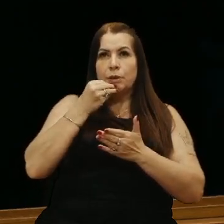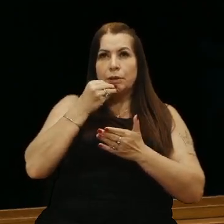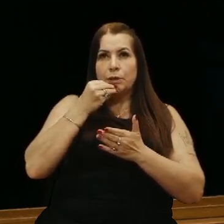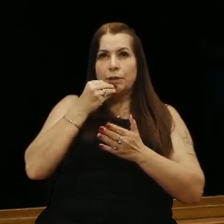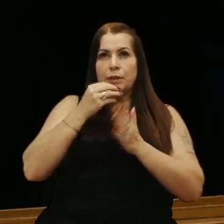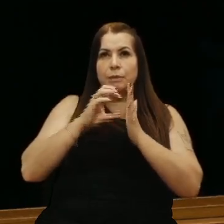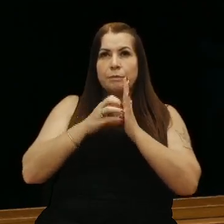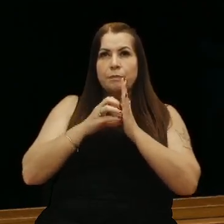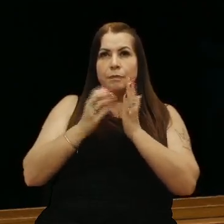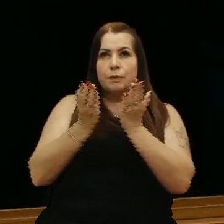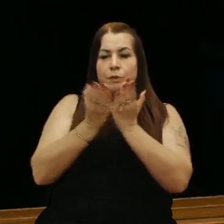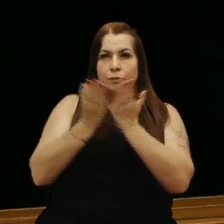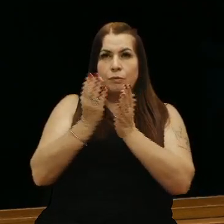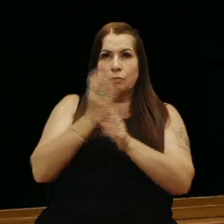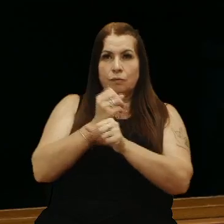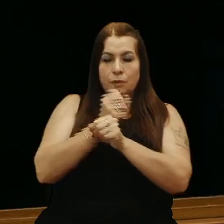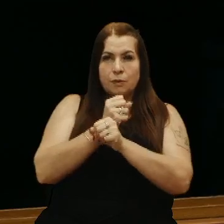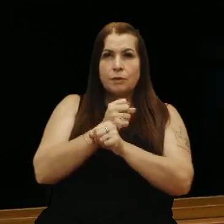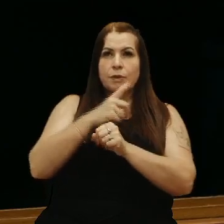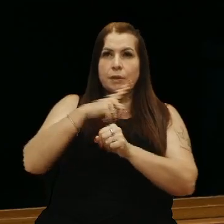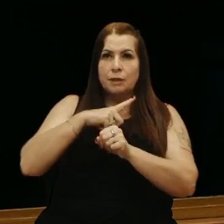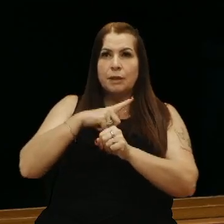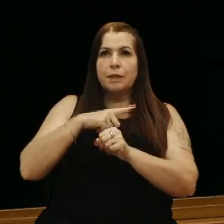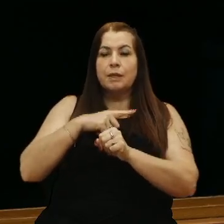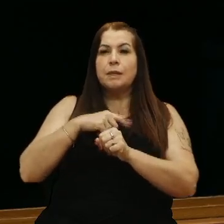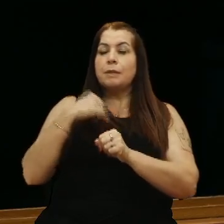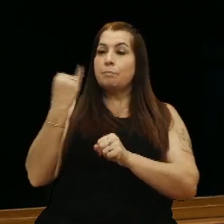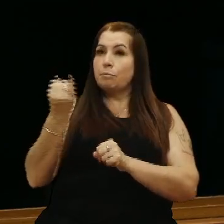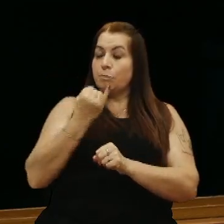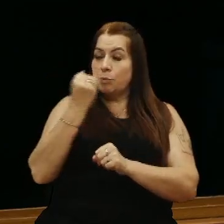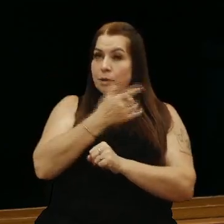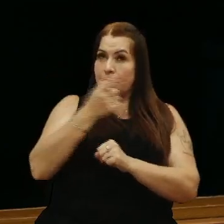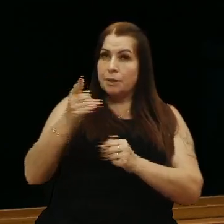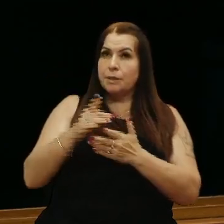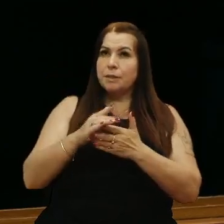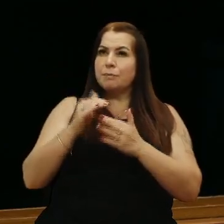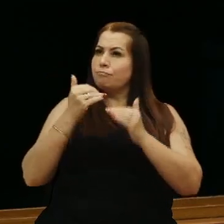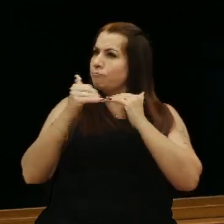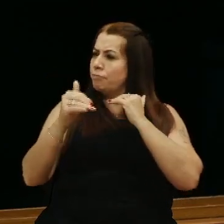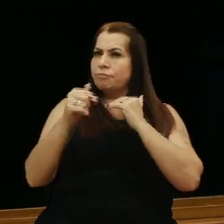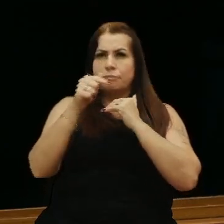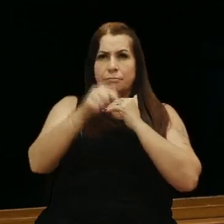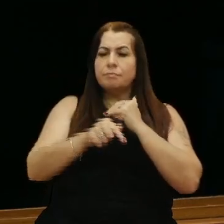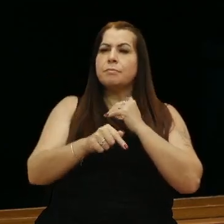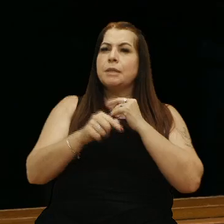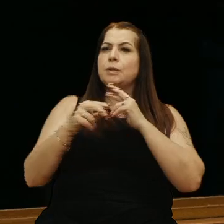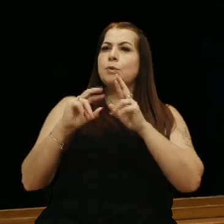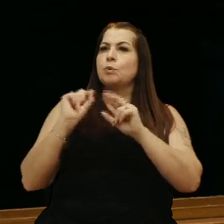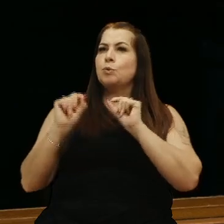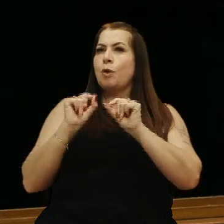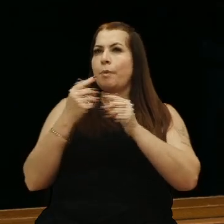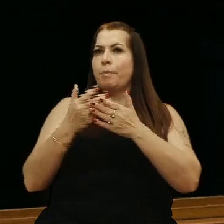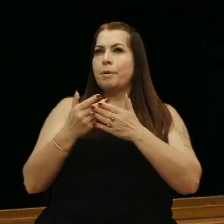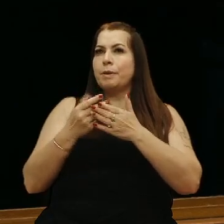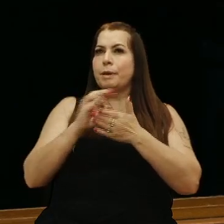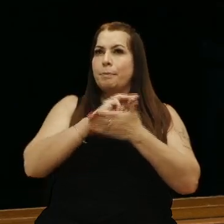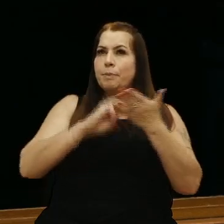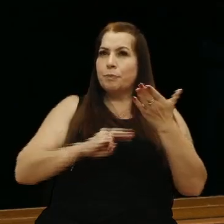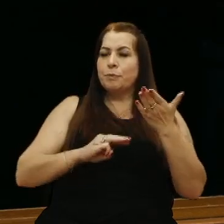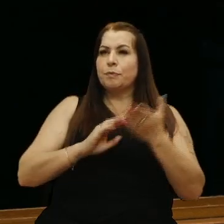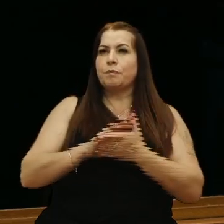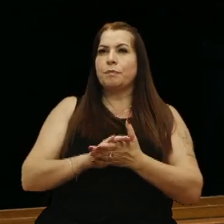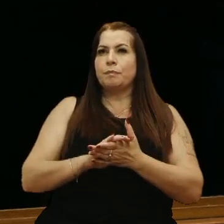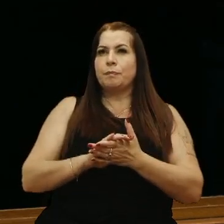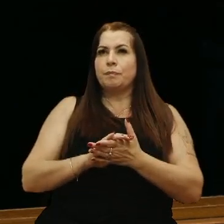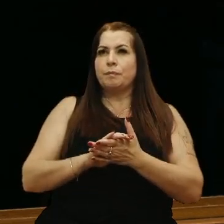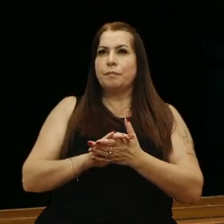bancada, de estudar o cálculo e existem significativas divergências em relação à metodologia